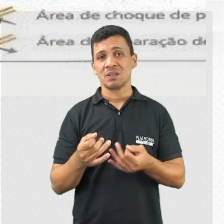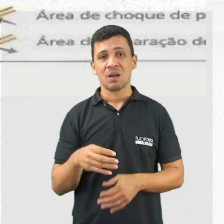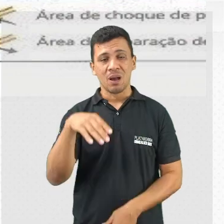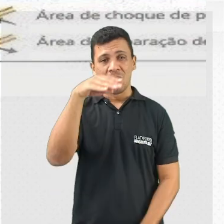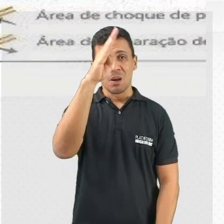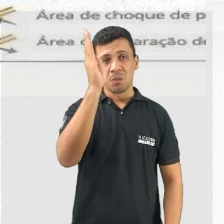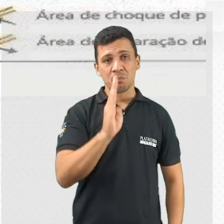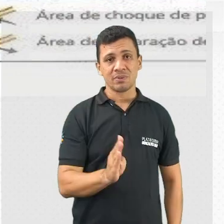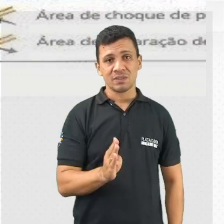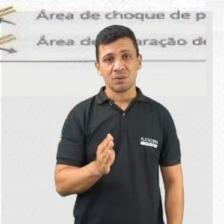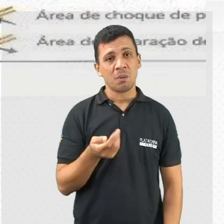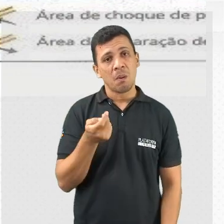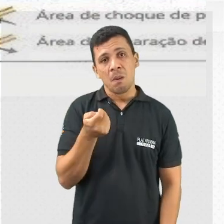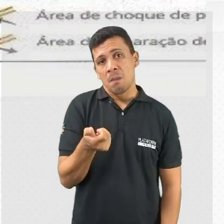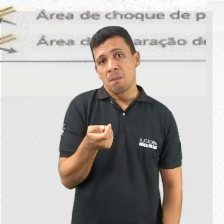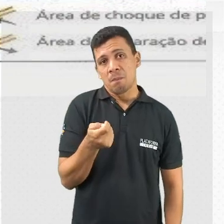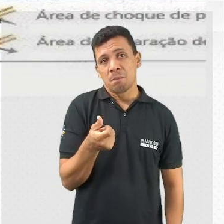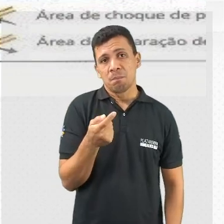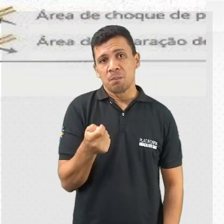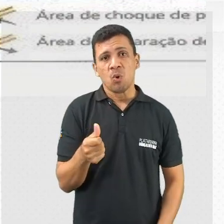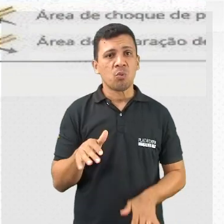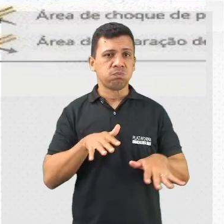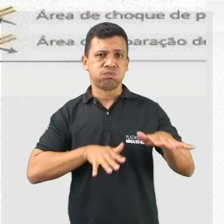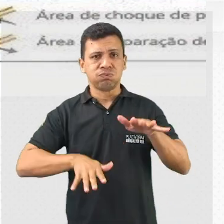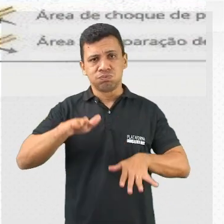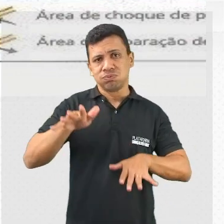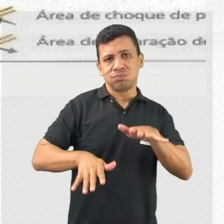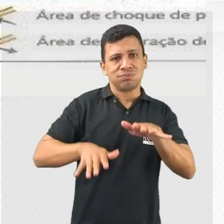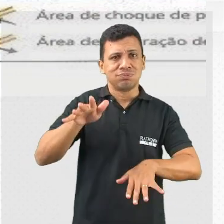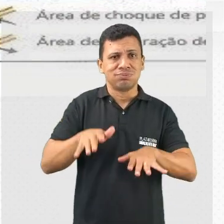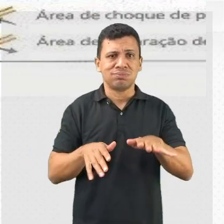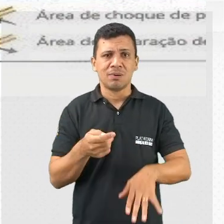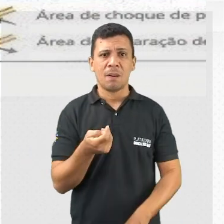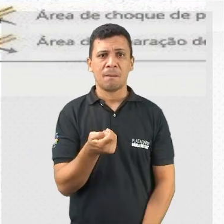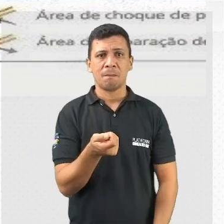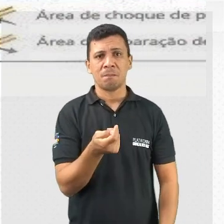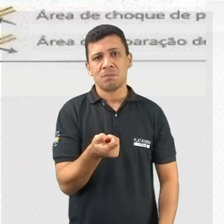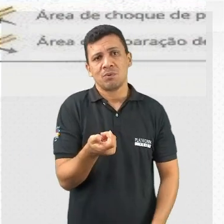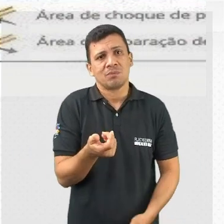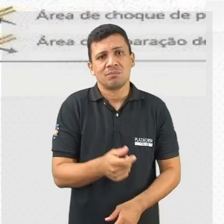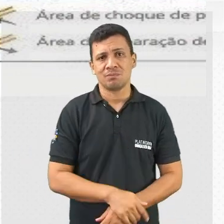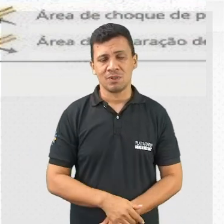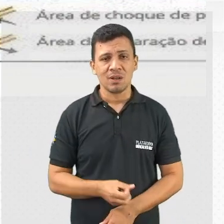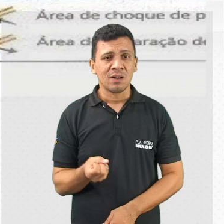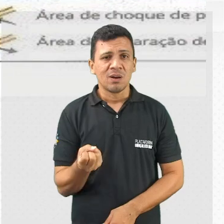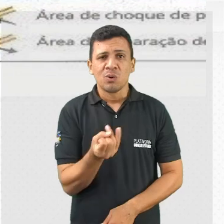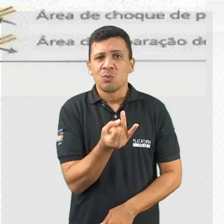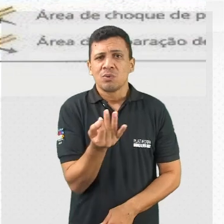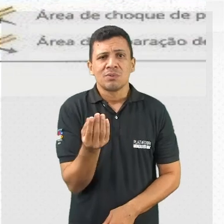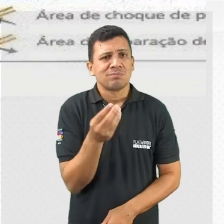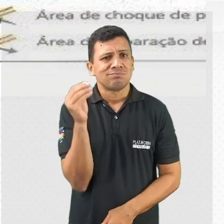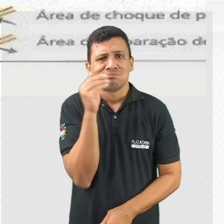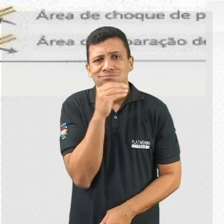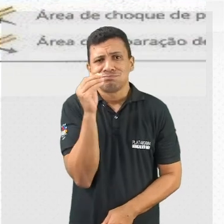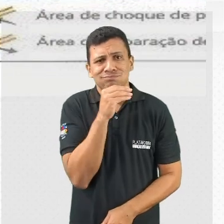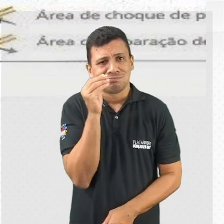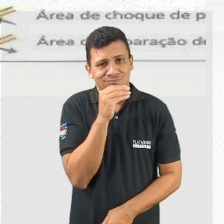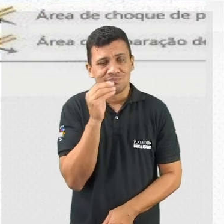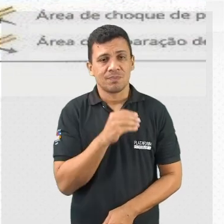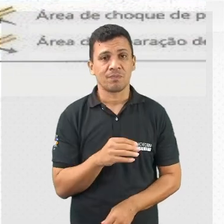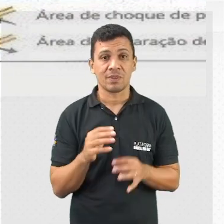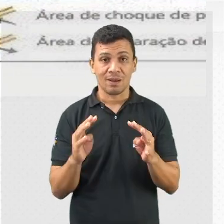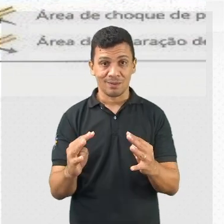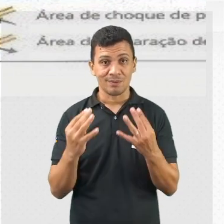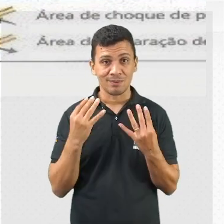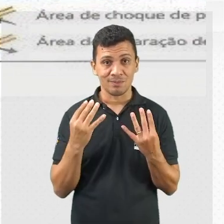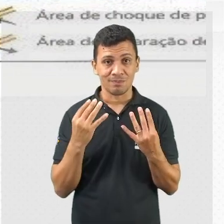país de baixo impacto sísmico, ou seja, o Brasil é um país que sofre com terremotos de baixa a baixíssima intensidade. Atenção,